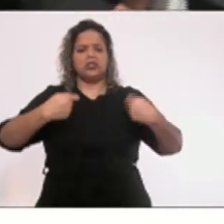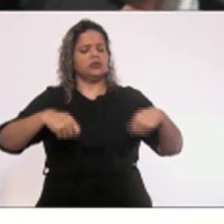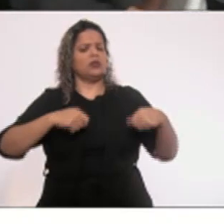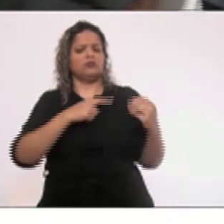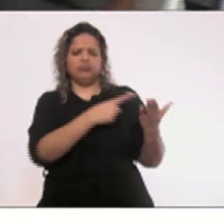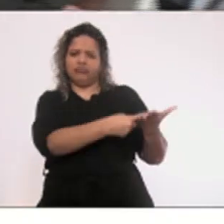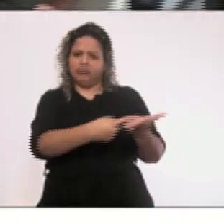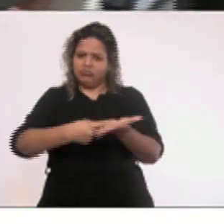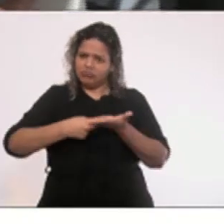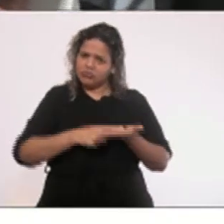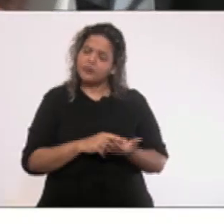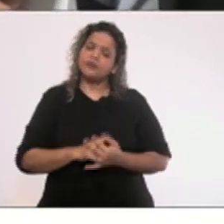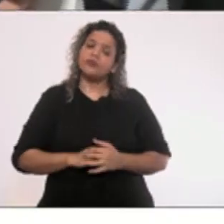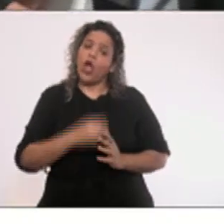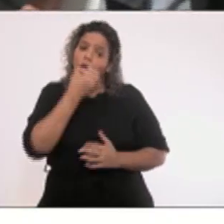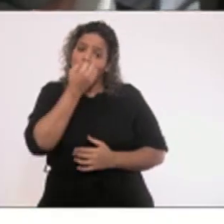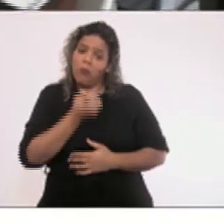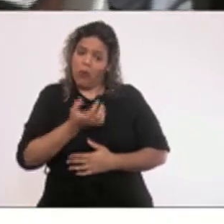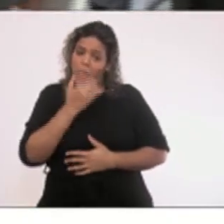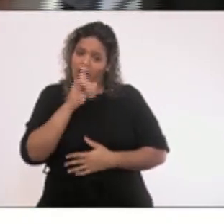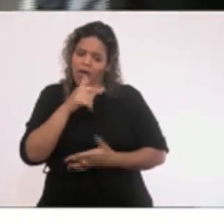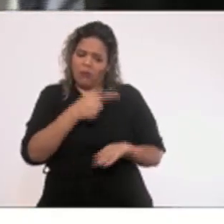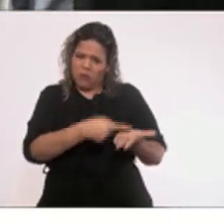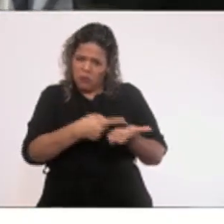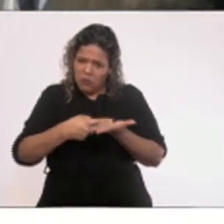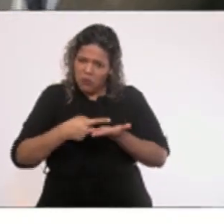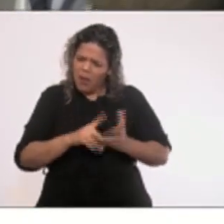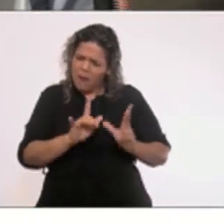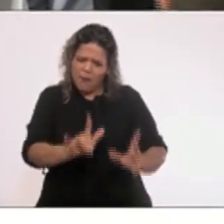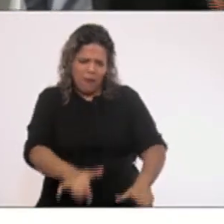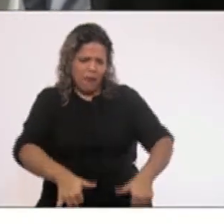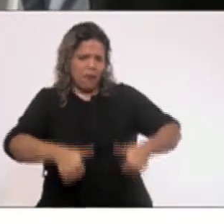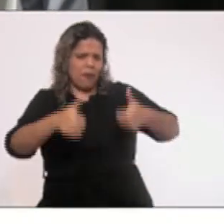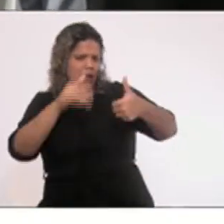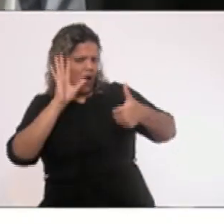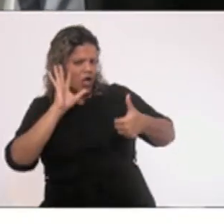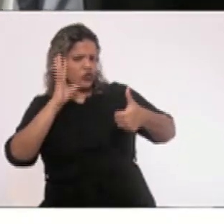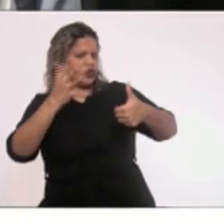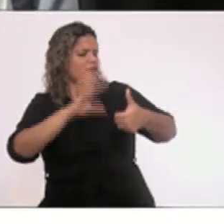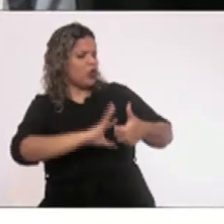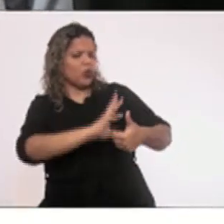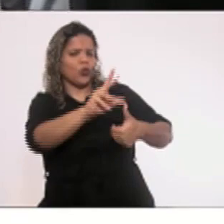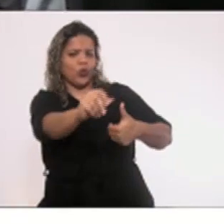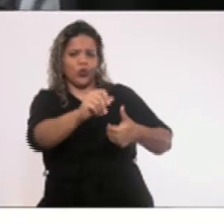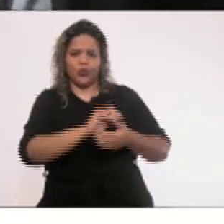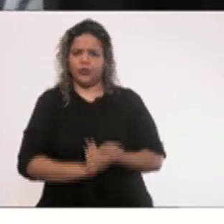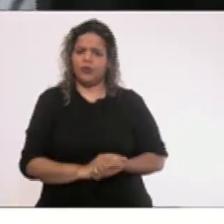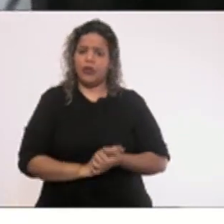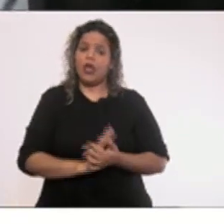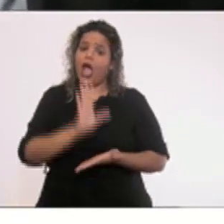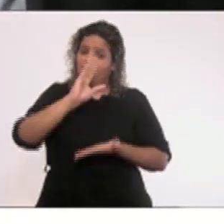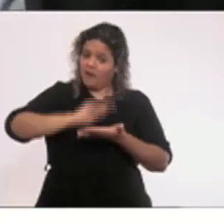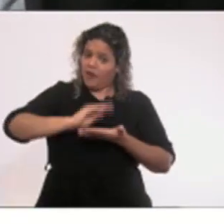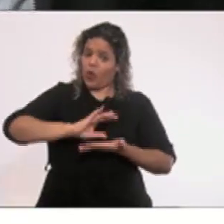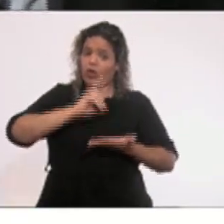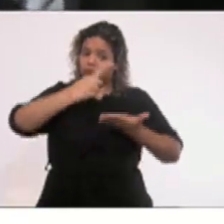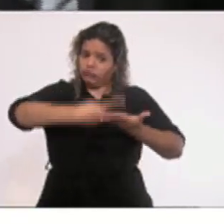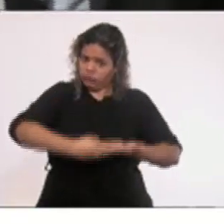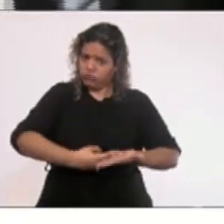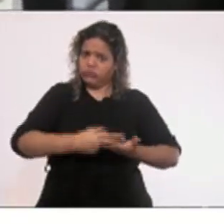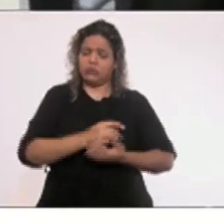bom acordo. O bom acordo é a melhor solução para tudo. A falta de